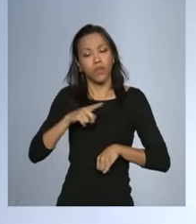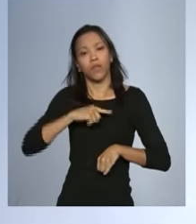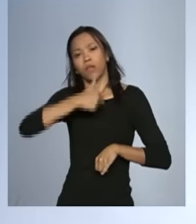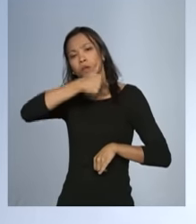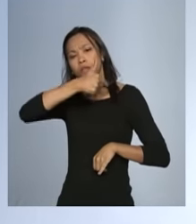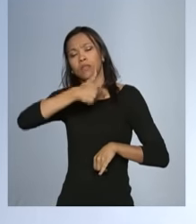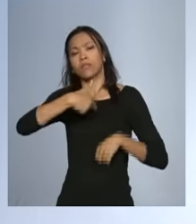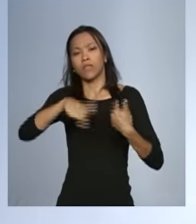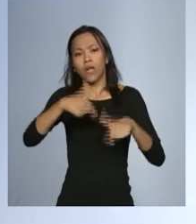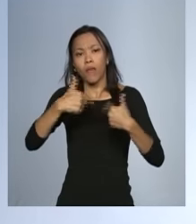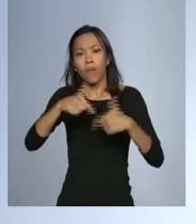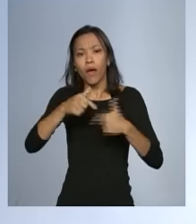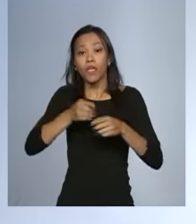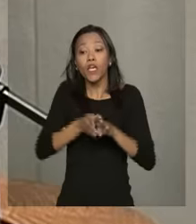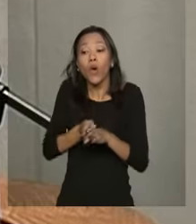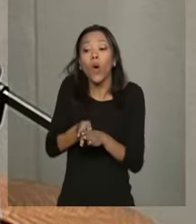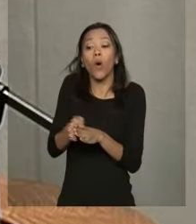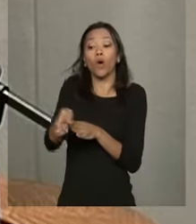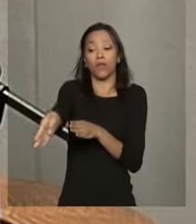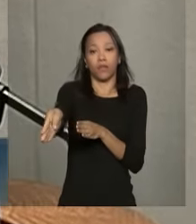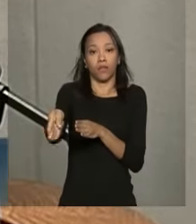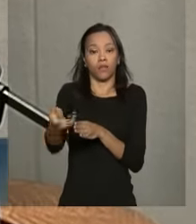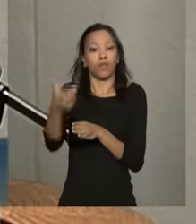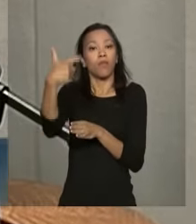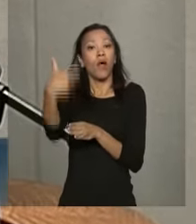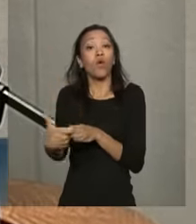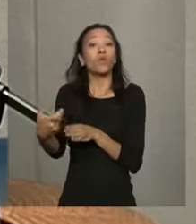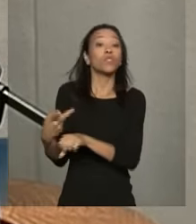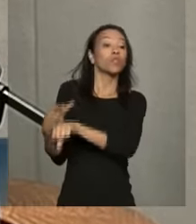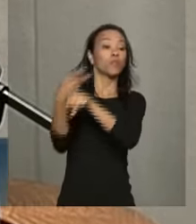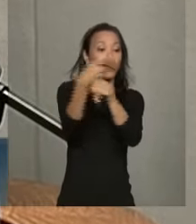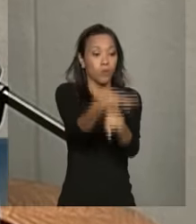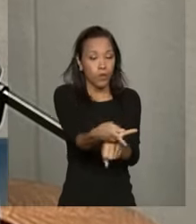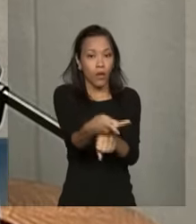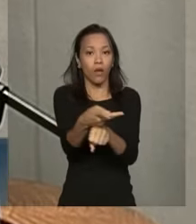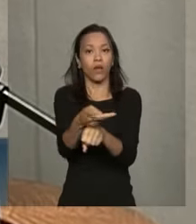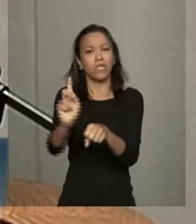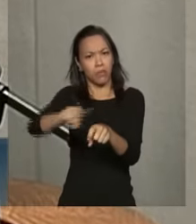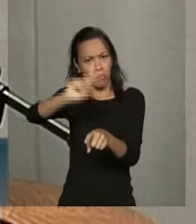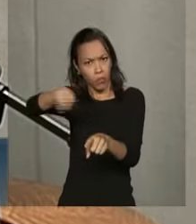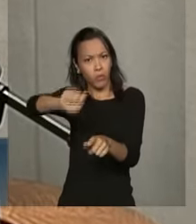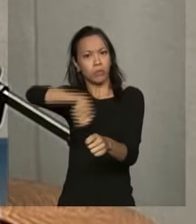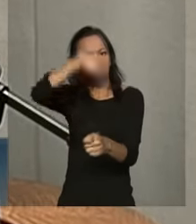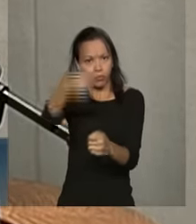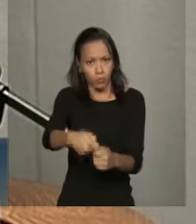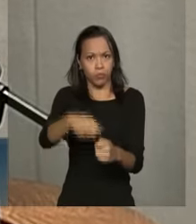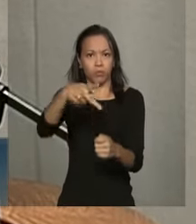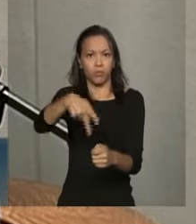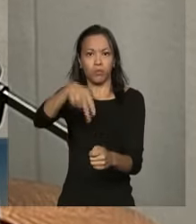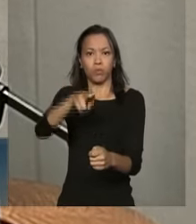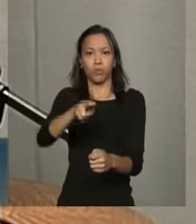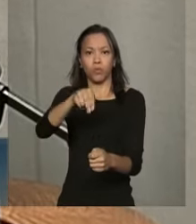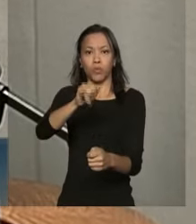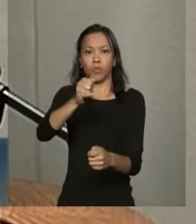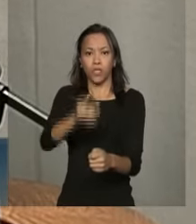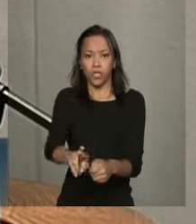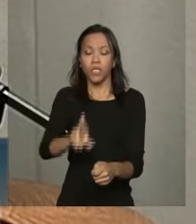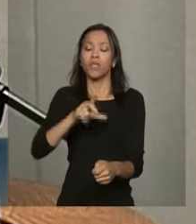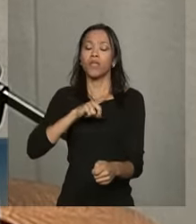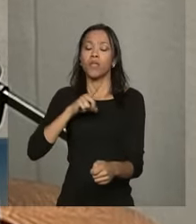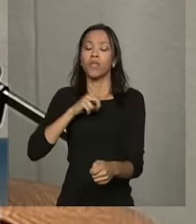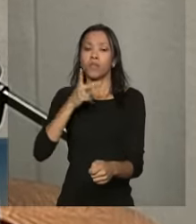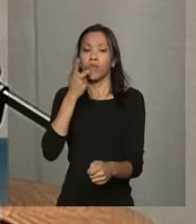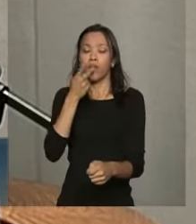encaminhamento a um sistema de apuração e punição eh nós temos que destacar